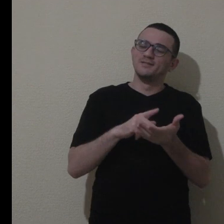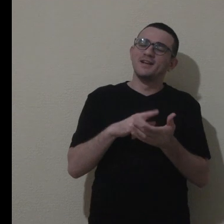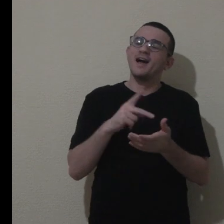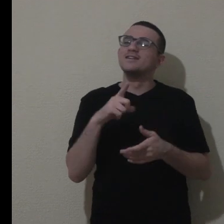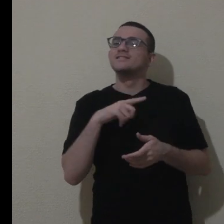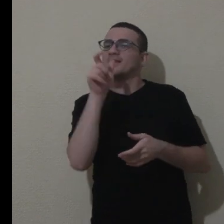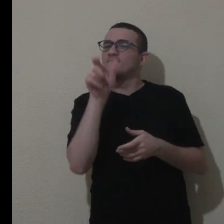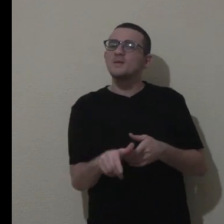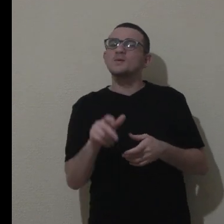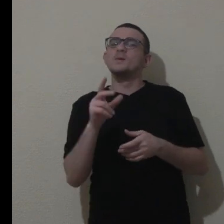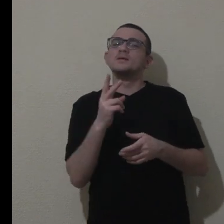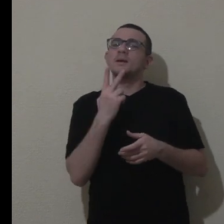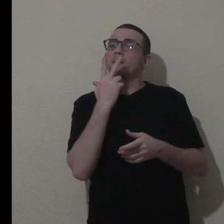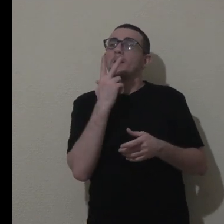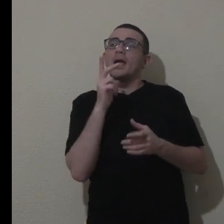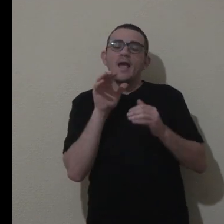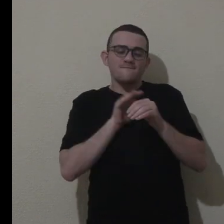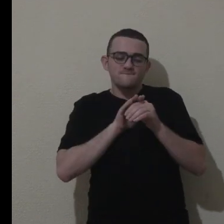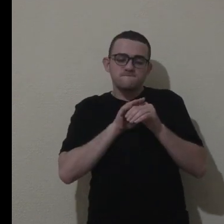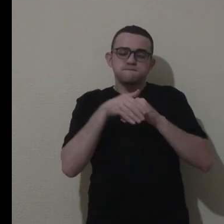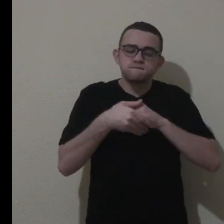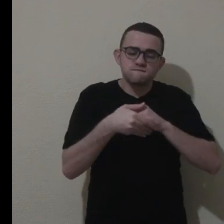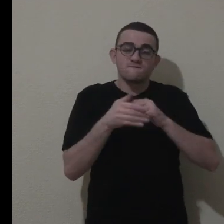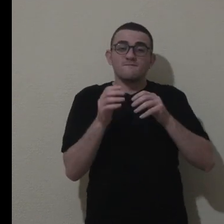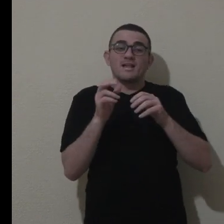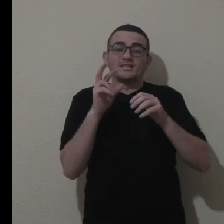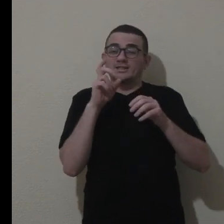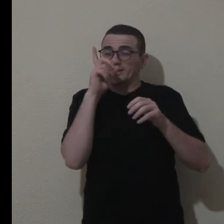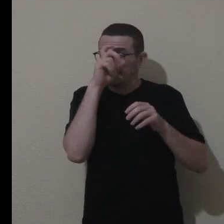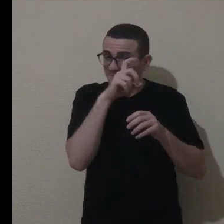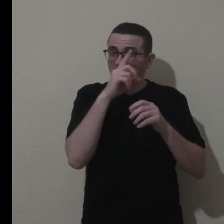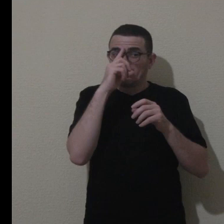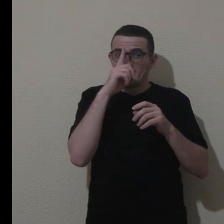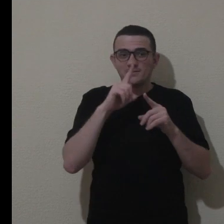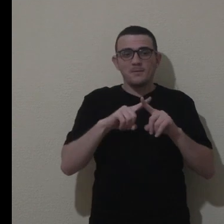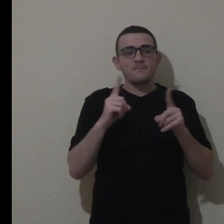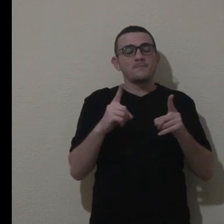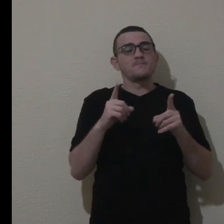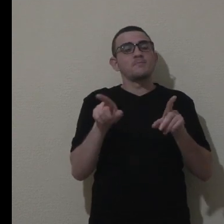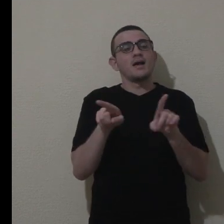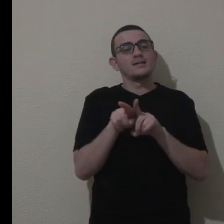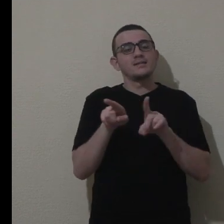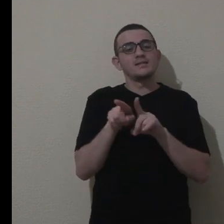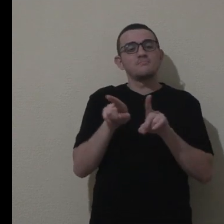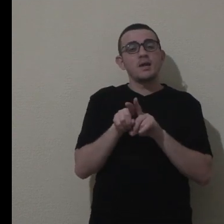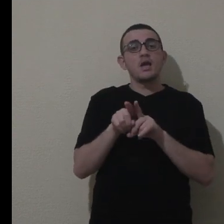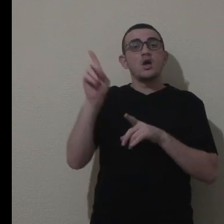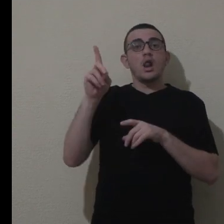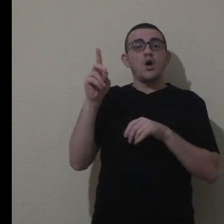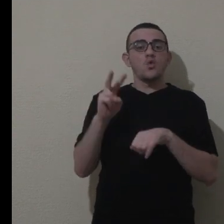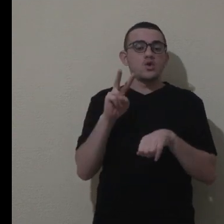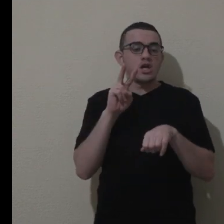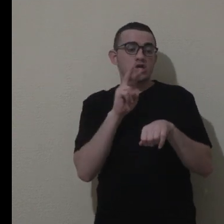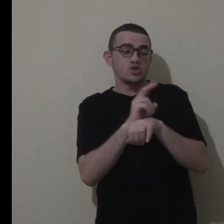né, tem algumas pessoas que custa a fechar o lobo frontal. E o pessoal das seguradoras sabe